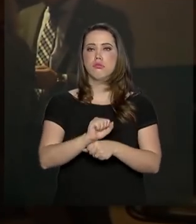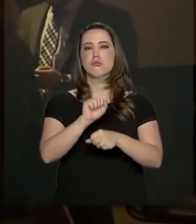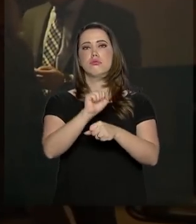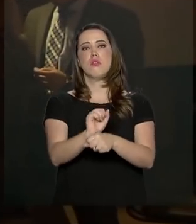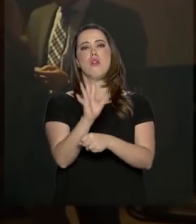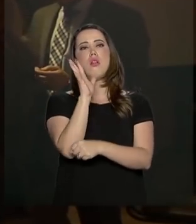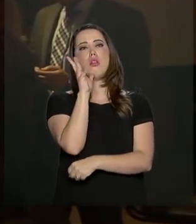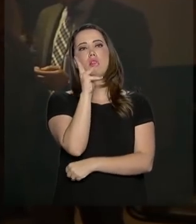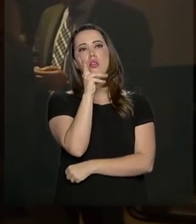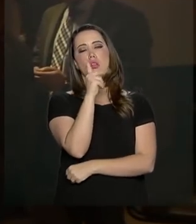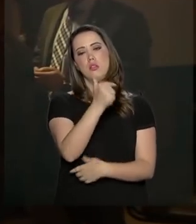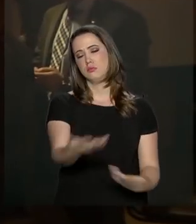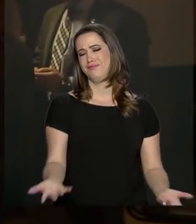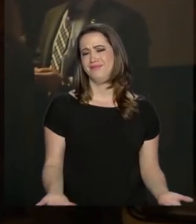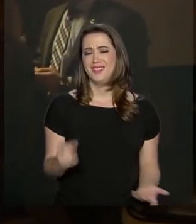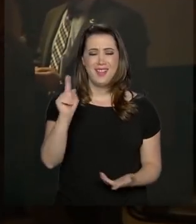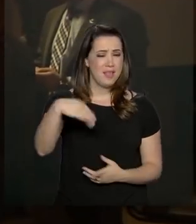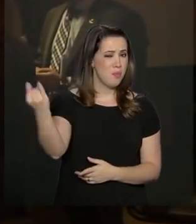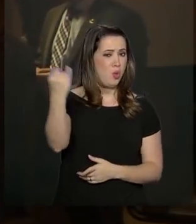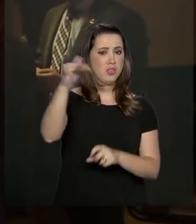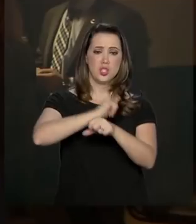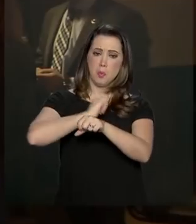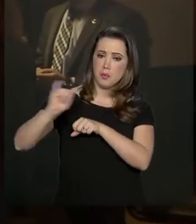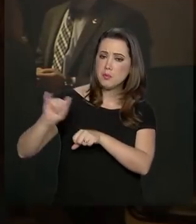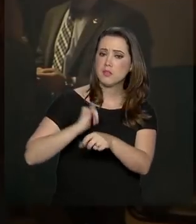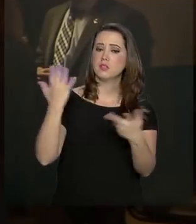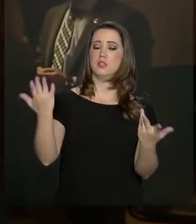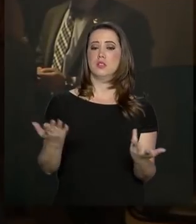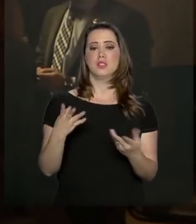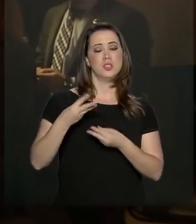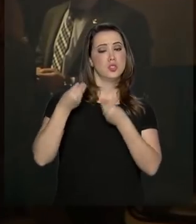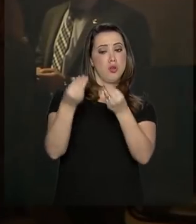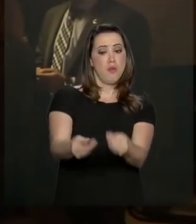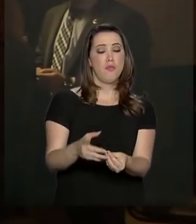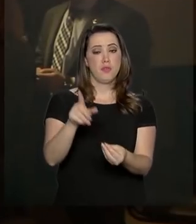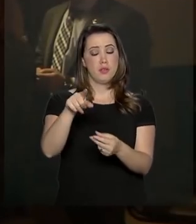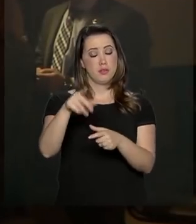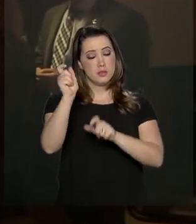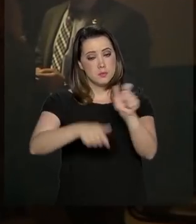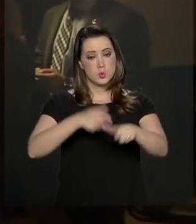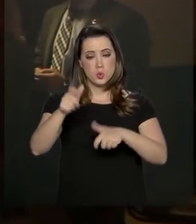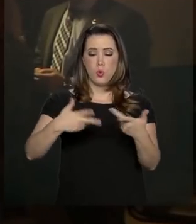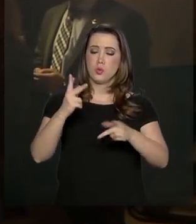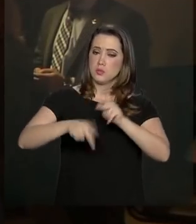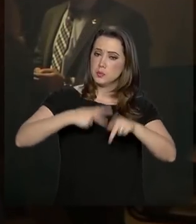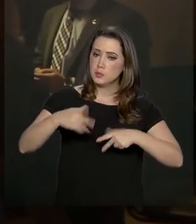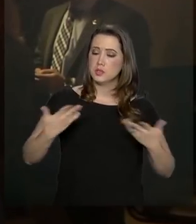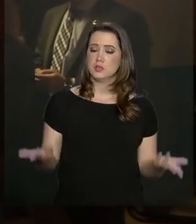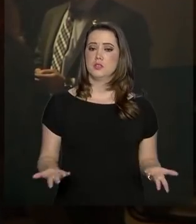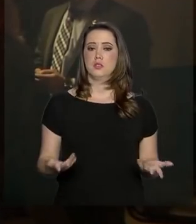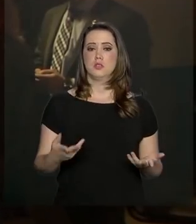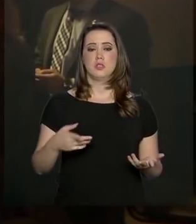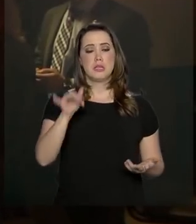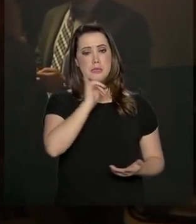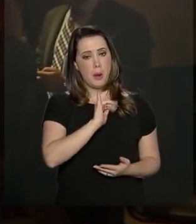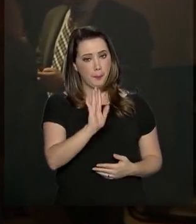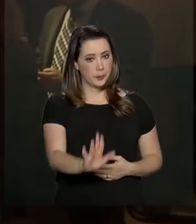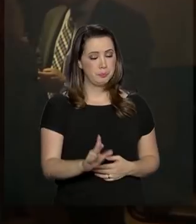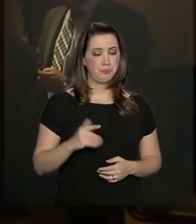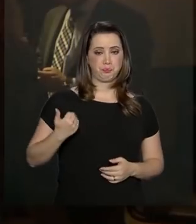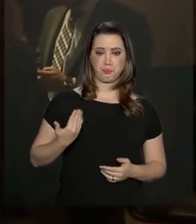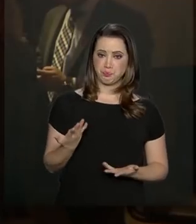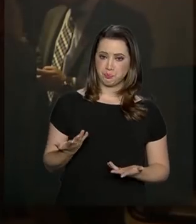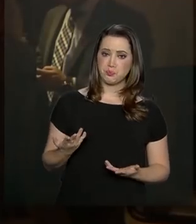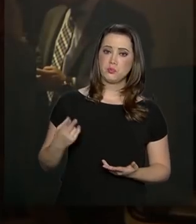com andamento lento, são estratégicas para o país e não entrega ela aos usuários, à população. Eu poderia dar como exemplo aí